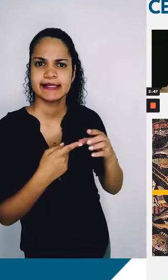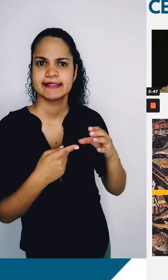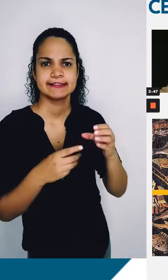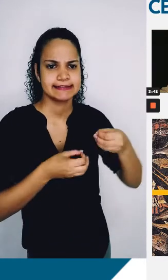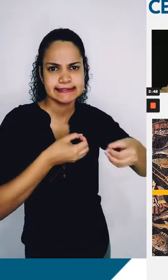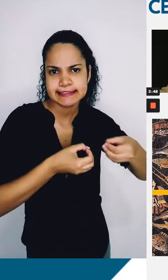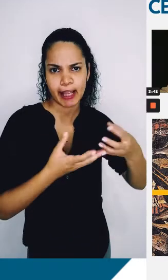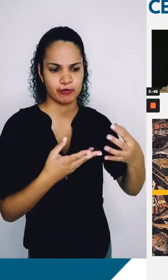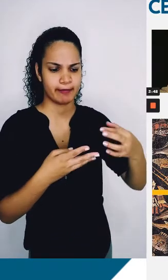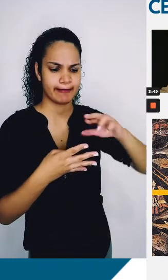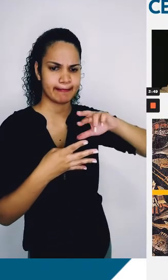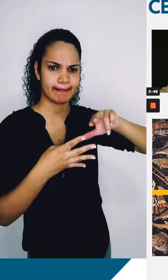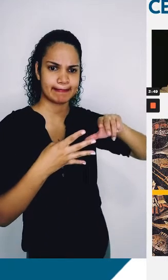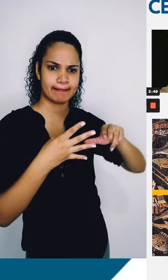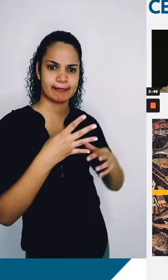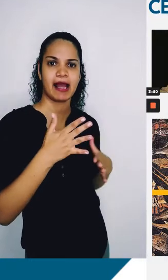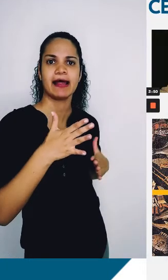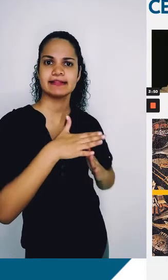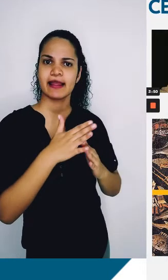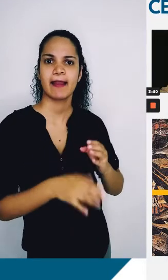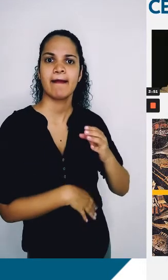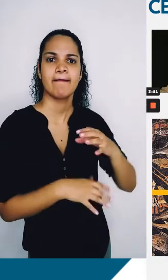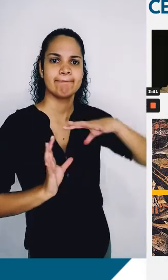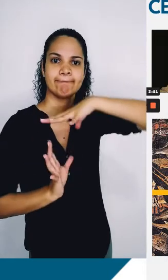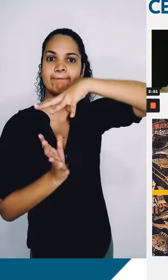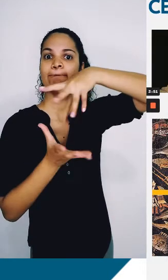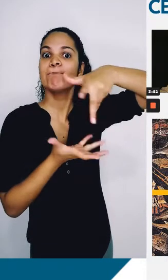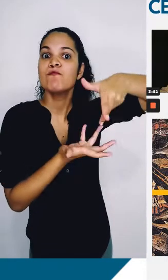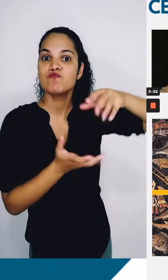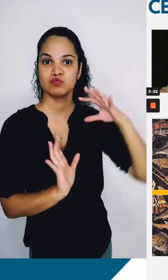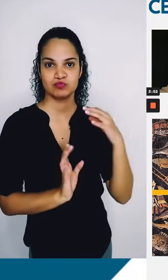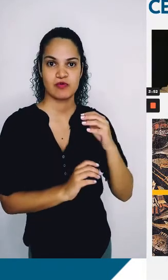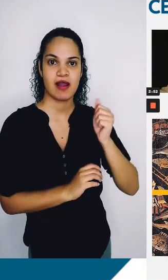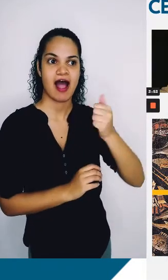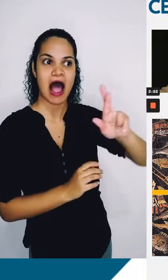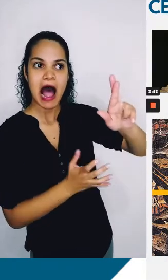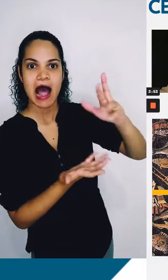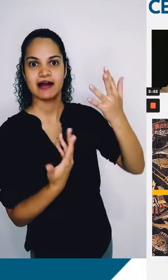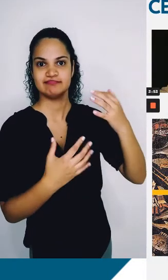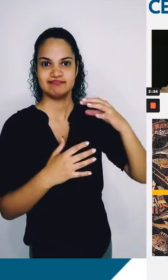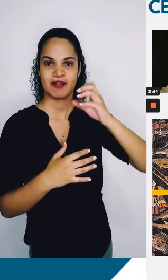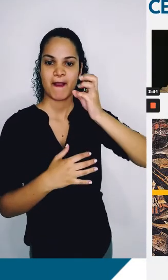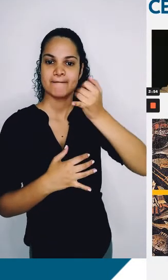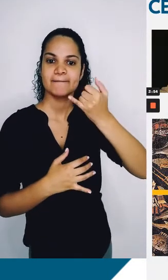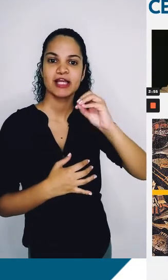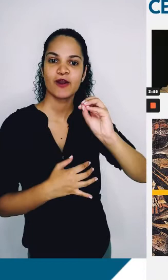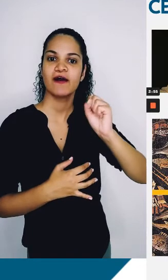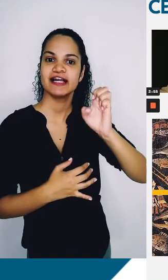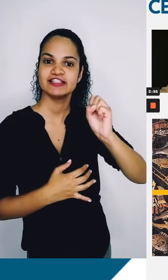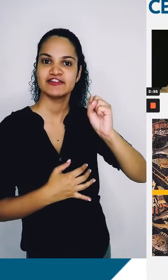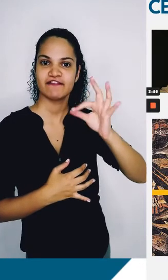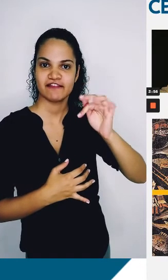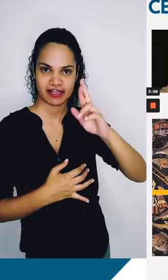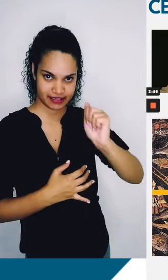célula até a composição da biosfera. Neste complexo espectro da biologia, de